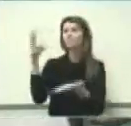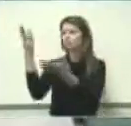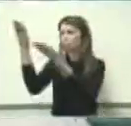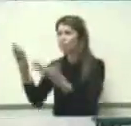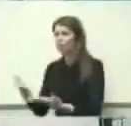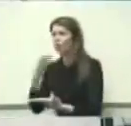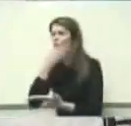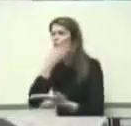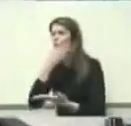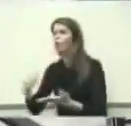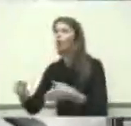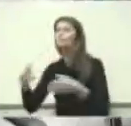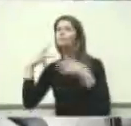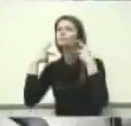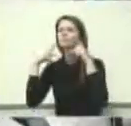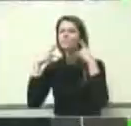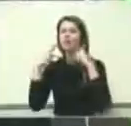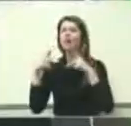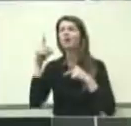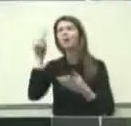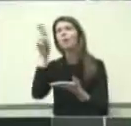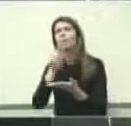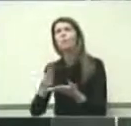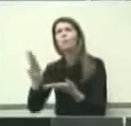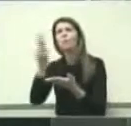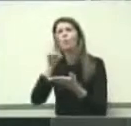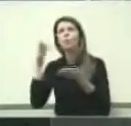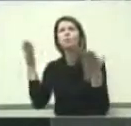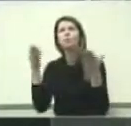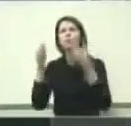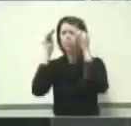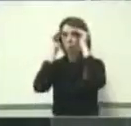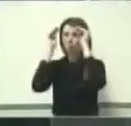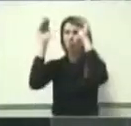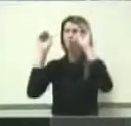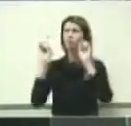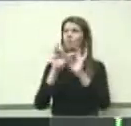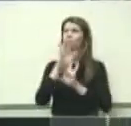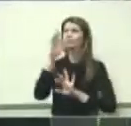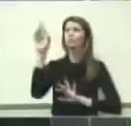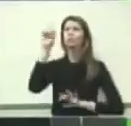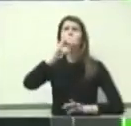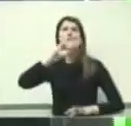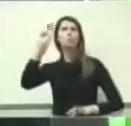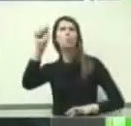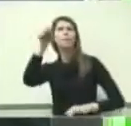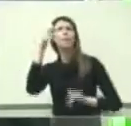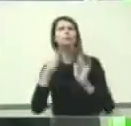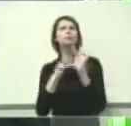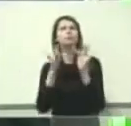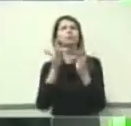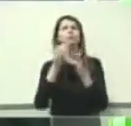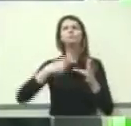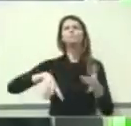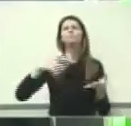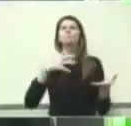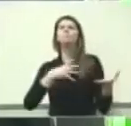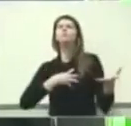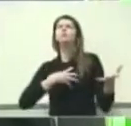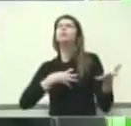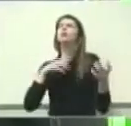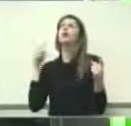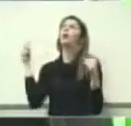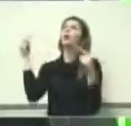Senhor vem usá-lo uma vez mais em tuas mãos para honra e a glória do teu nome que possamos o pai será